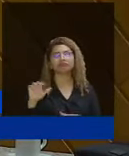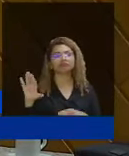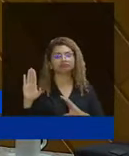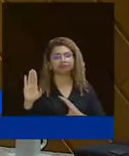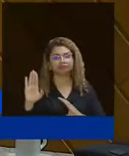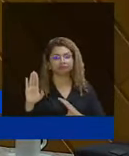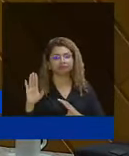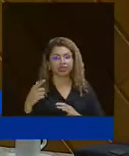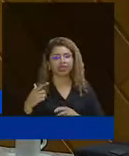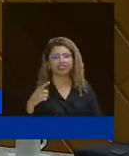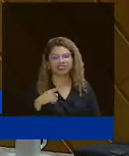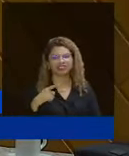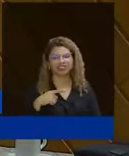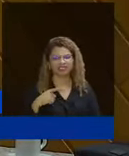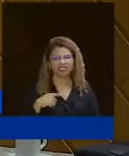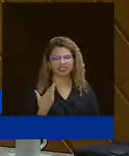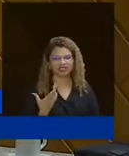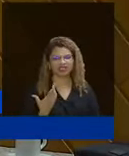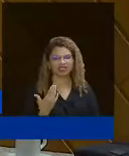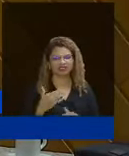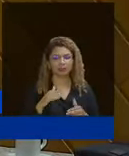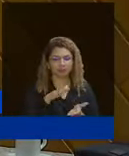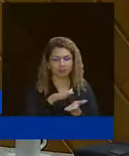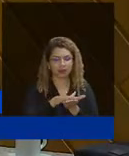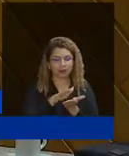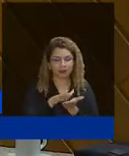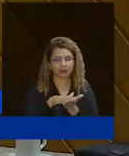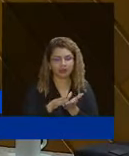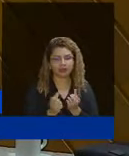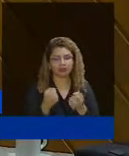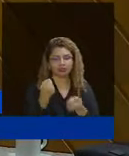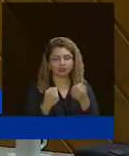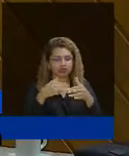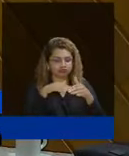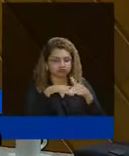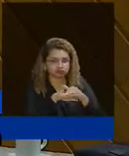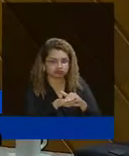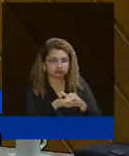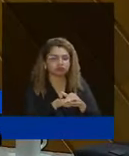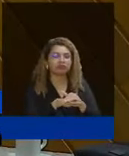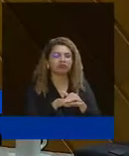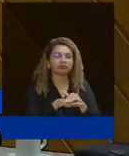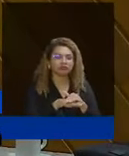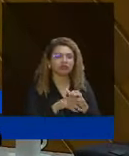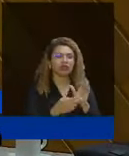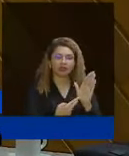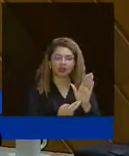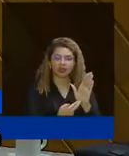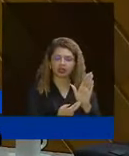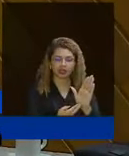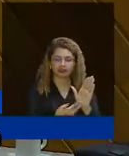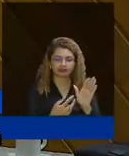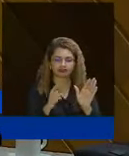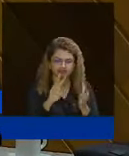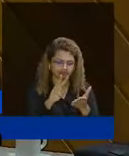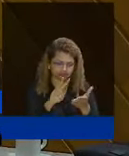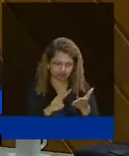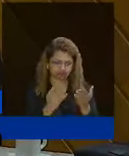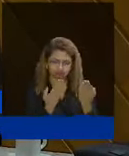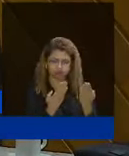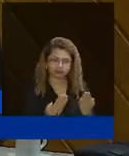tinha folhetos de propaganda dentro do carro. Tá? E, no caso, o próprio relator, tá, não